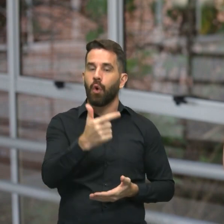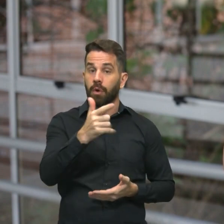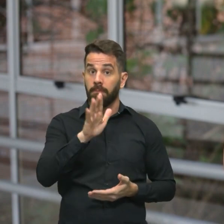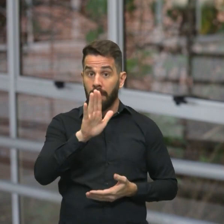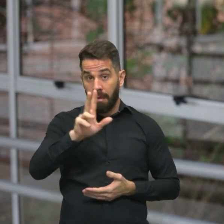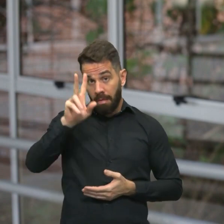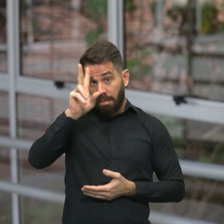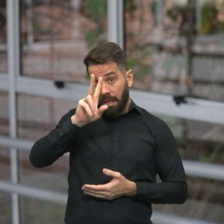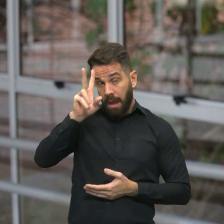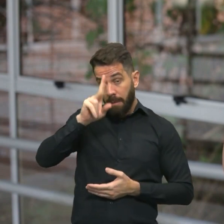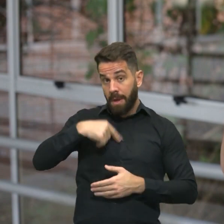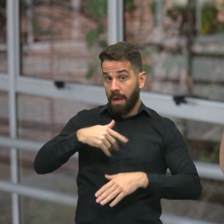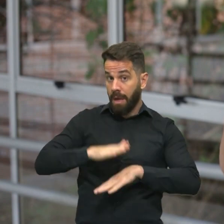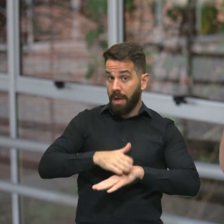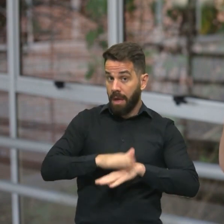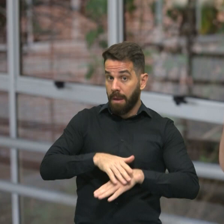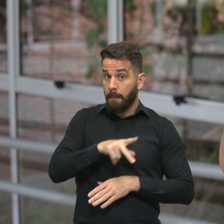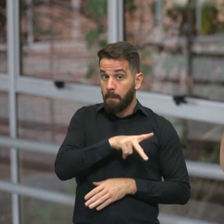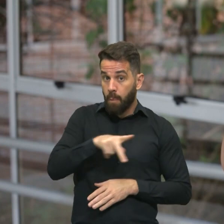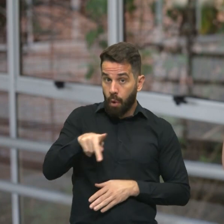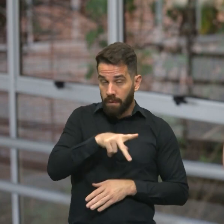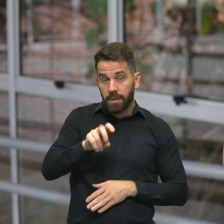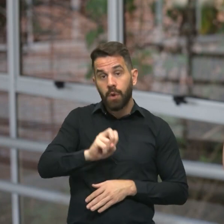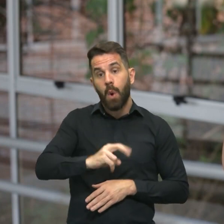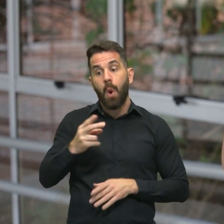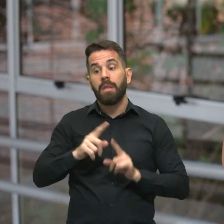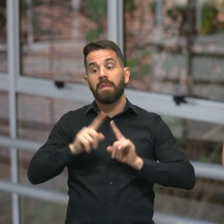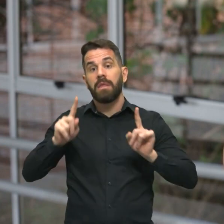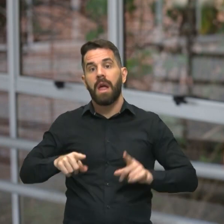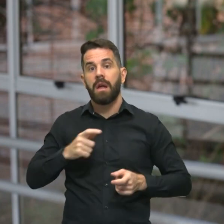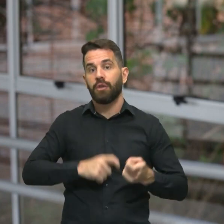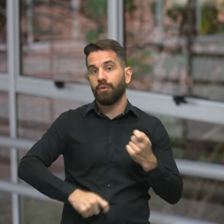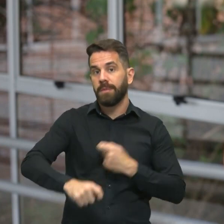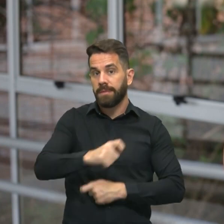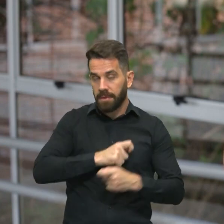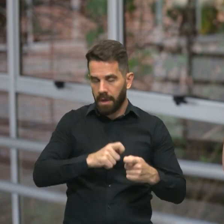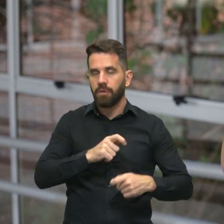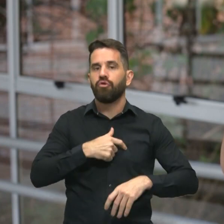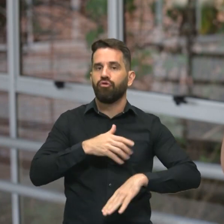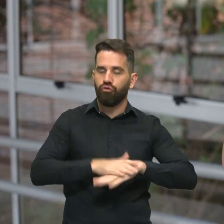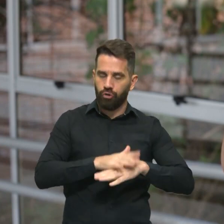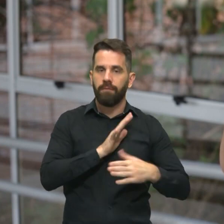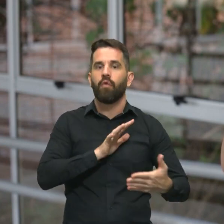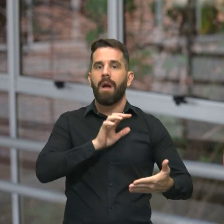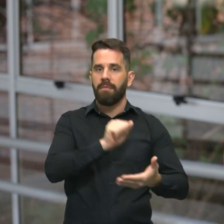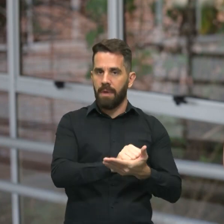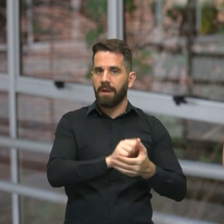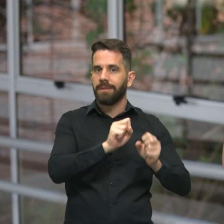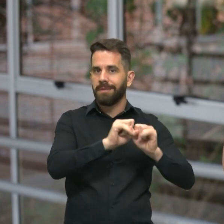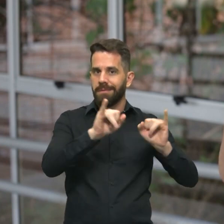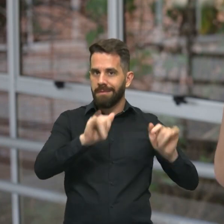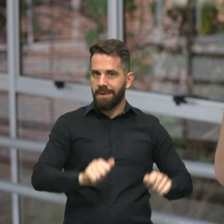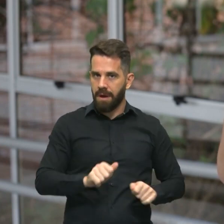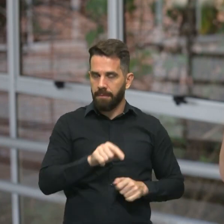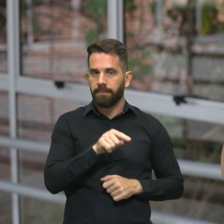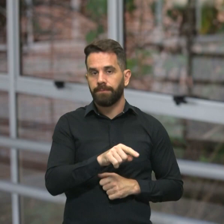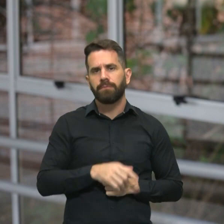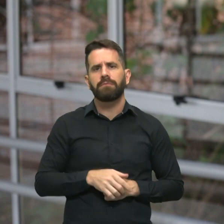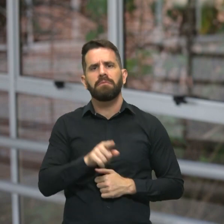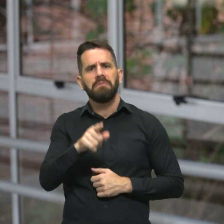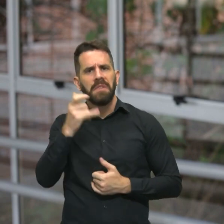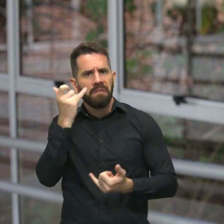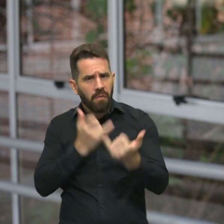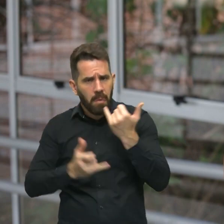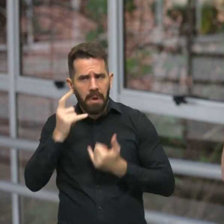cadastro deve ser um professor ou técnico administrativo vinculado à UFG. Para conferir mais informações